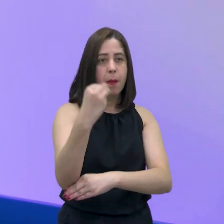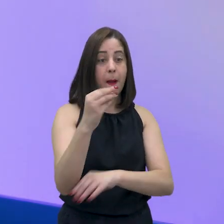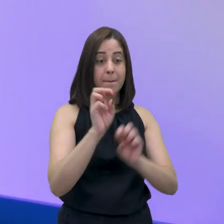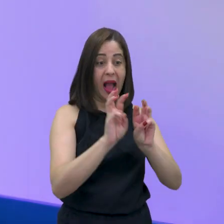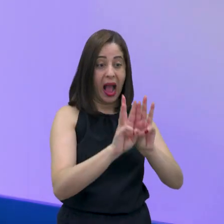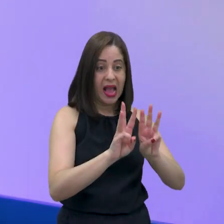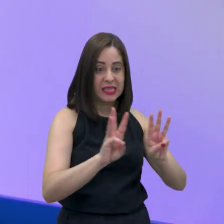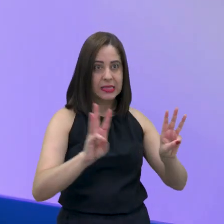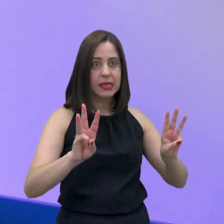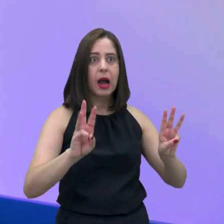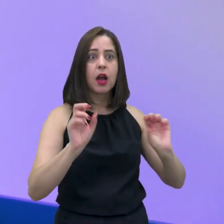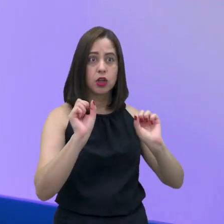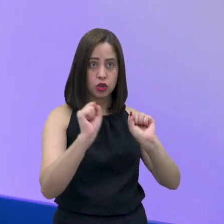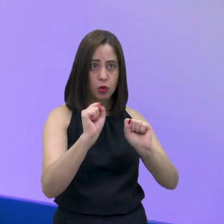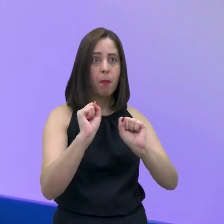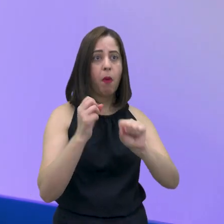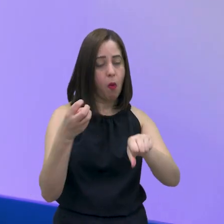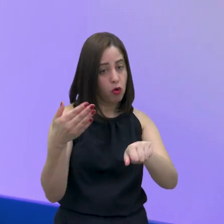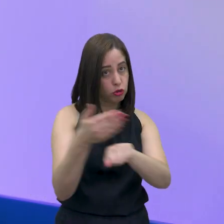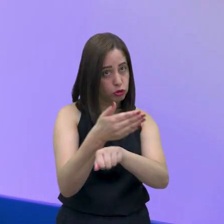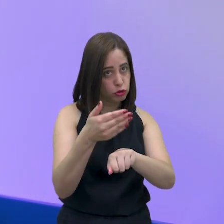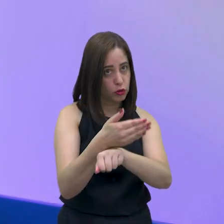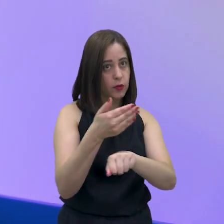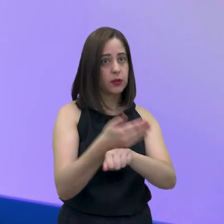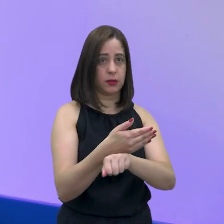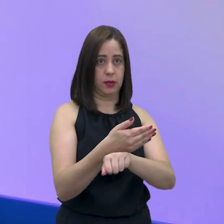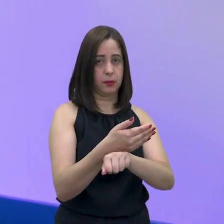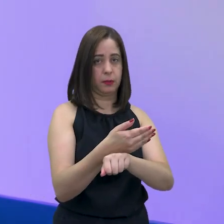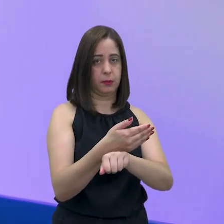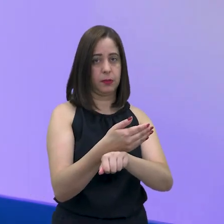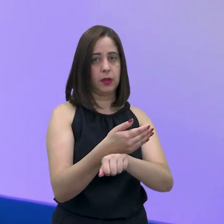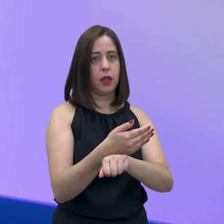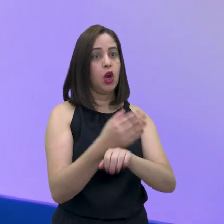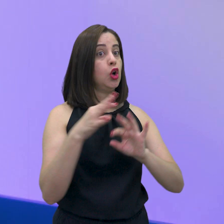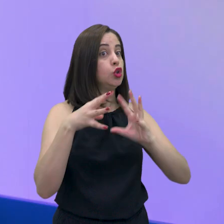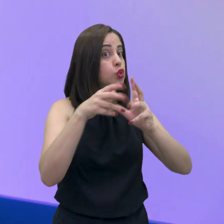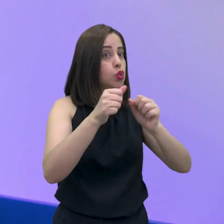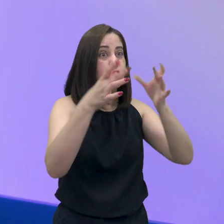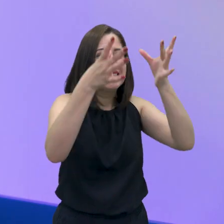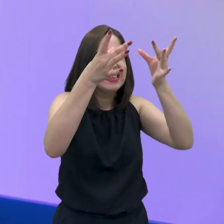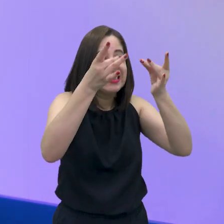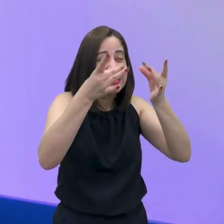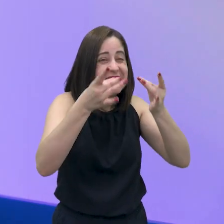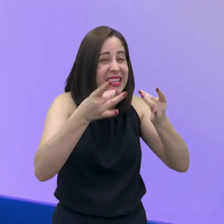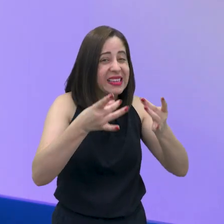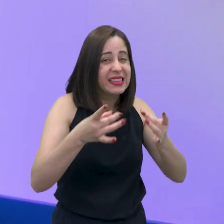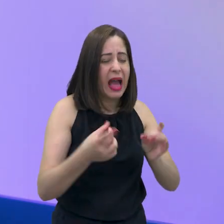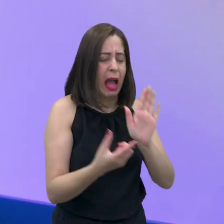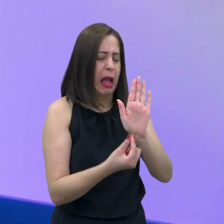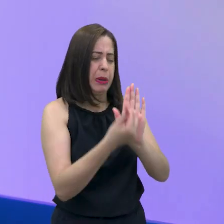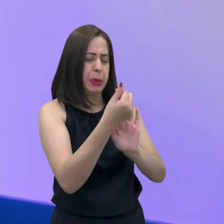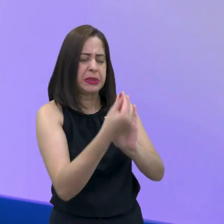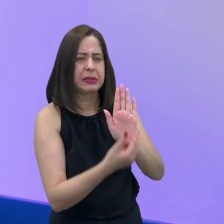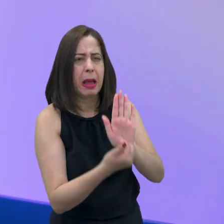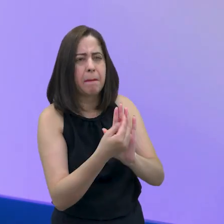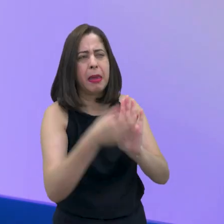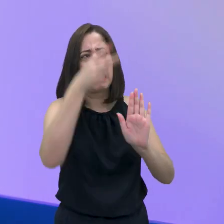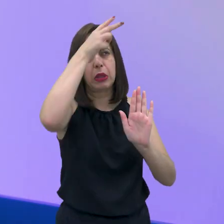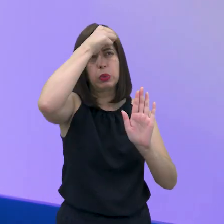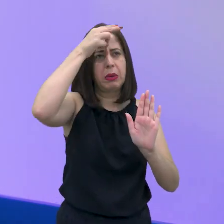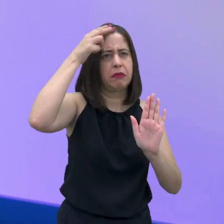legal, todas as informações referentes ao Poder Executivo, em relação principalmente à receita e